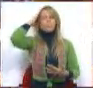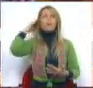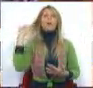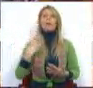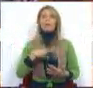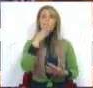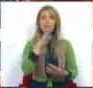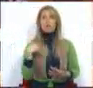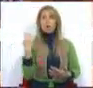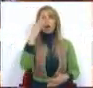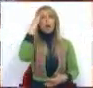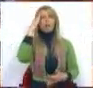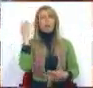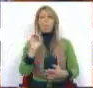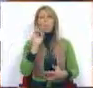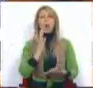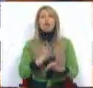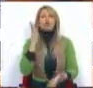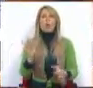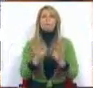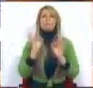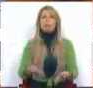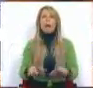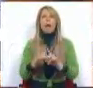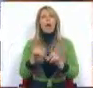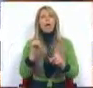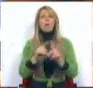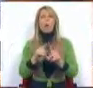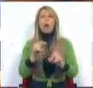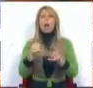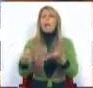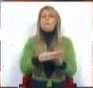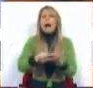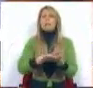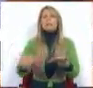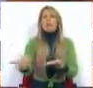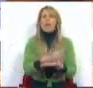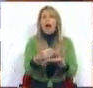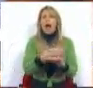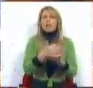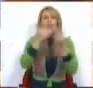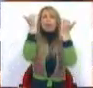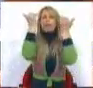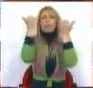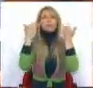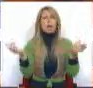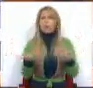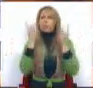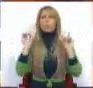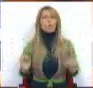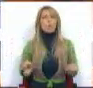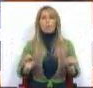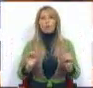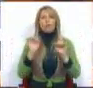nós consideramos que não deve ser apenas um banco de dados, não deve ser apenas uma base de informação. Deve ser